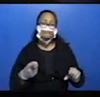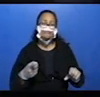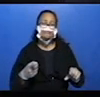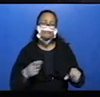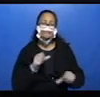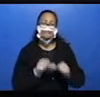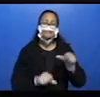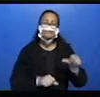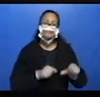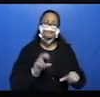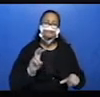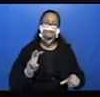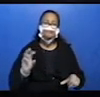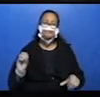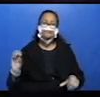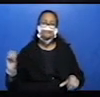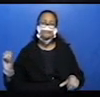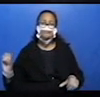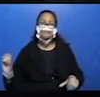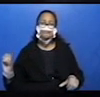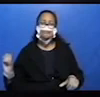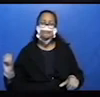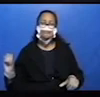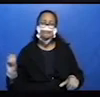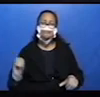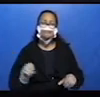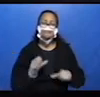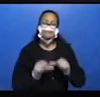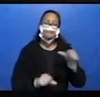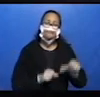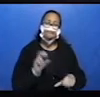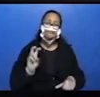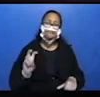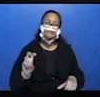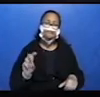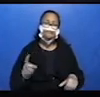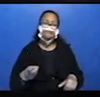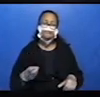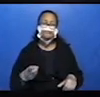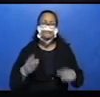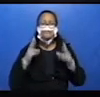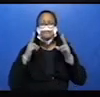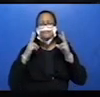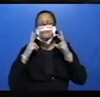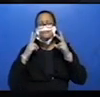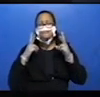virou 5.000. Percebam onde estava o 5, ó.